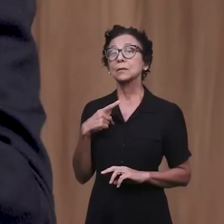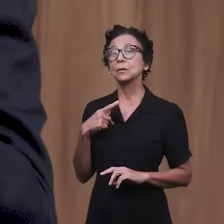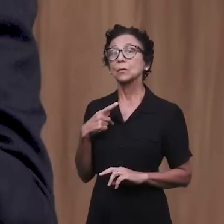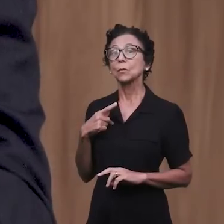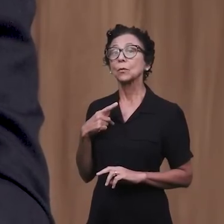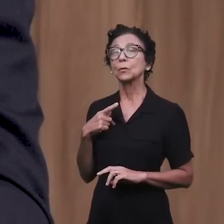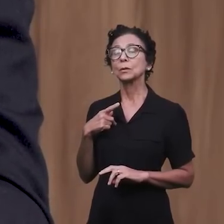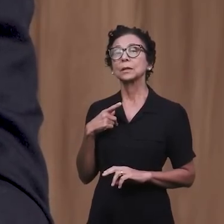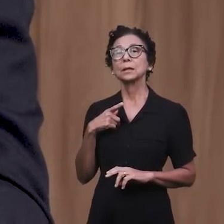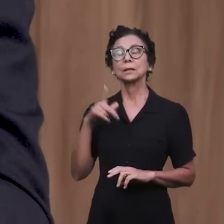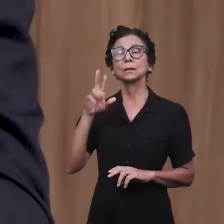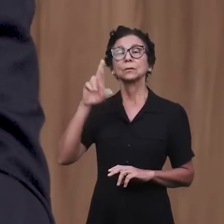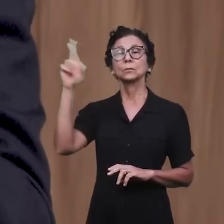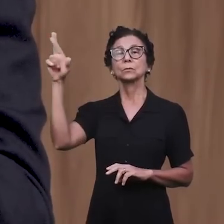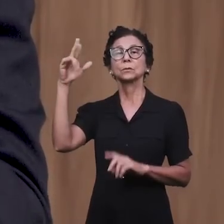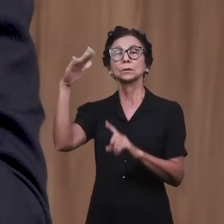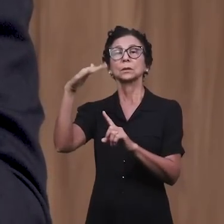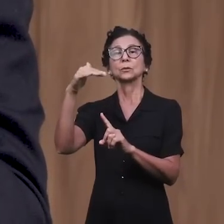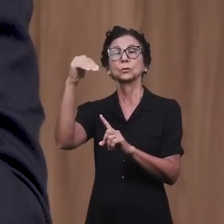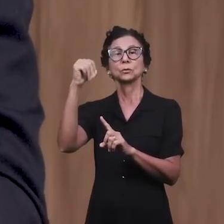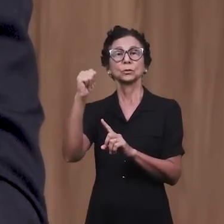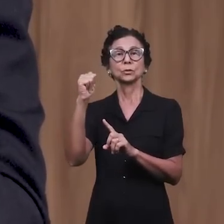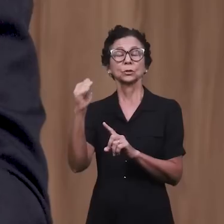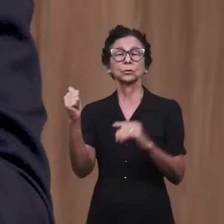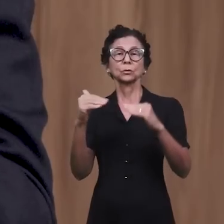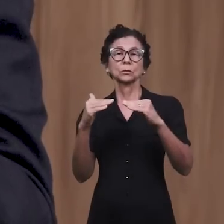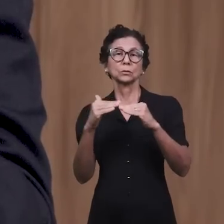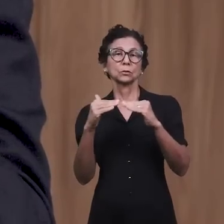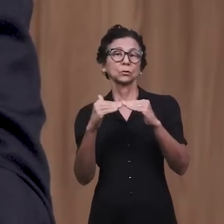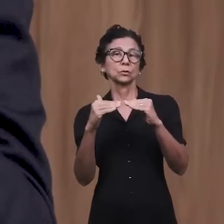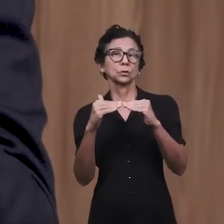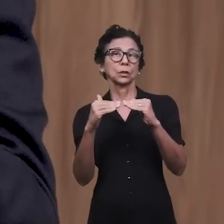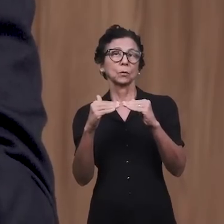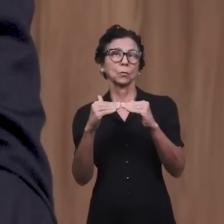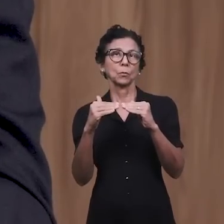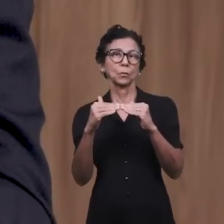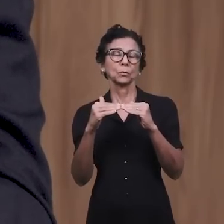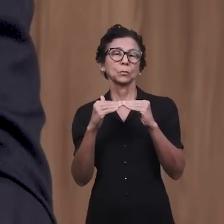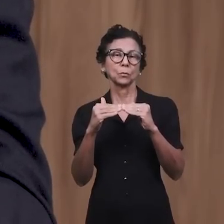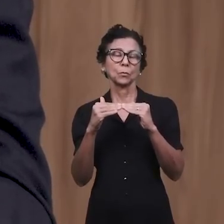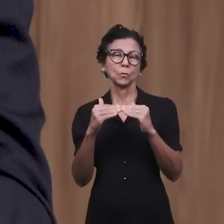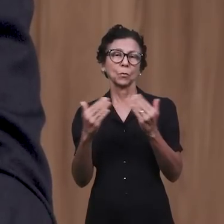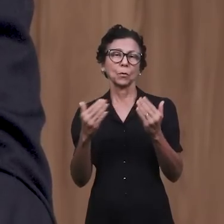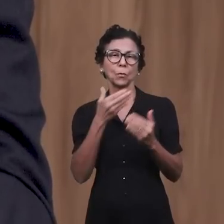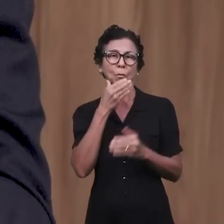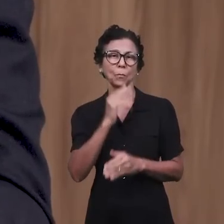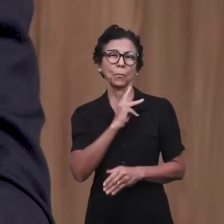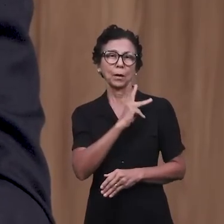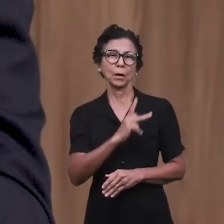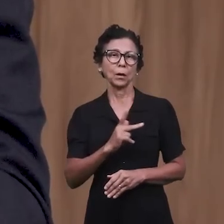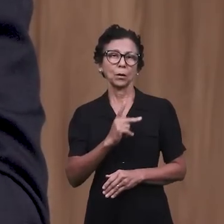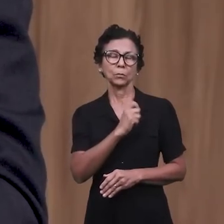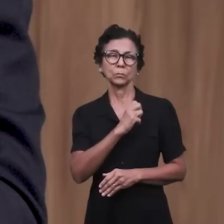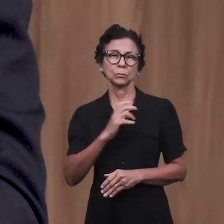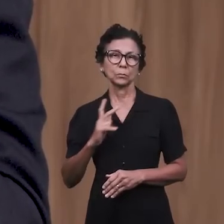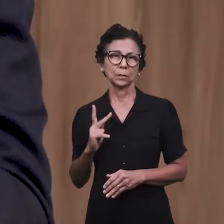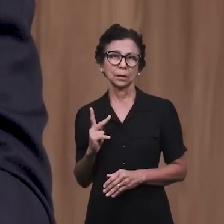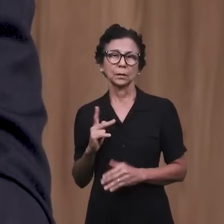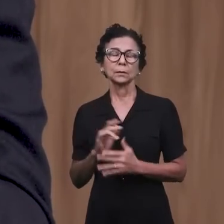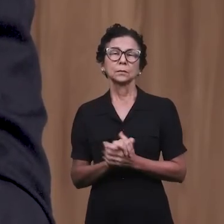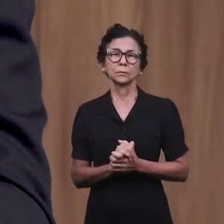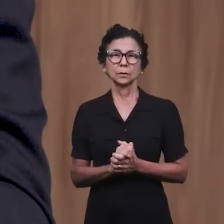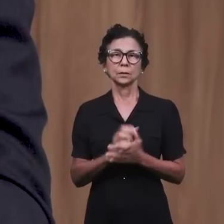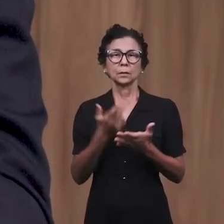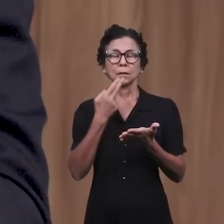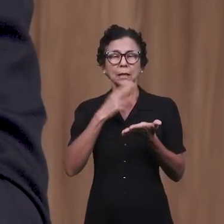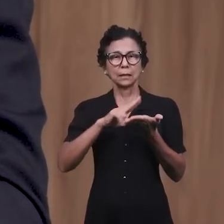seja, ordenado como pastor, de acordo com a instrução que Paulo deu, que o apóstolo Paulo deu na carta